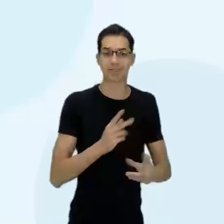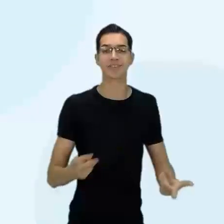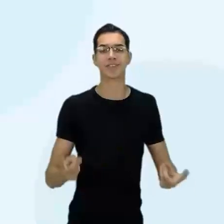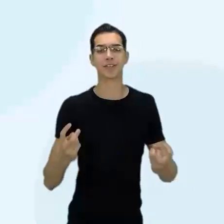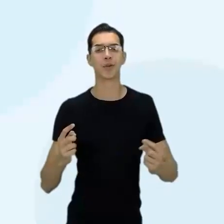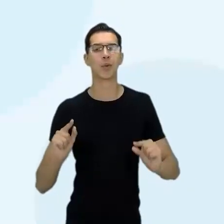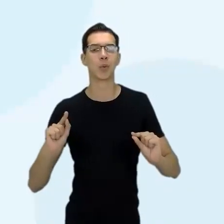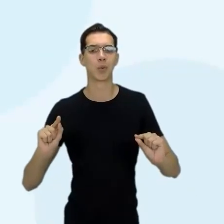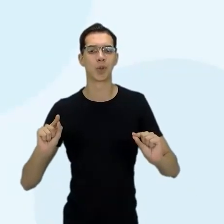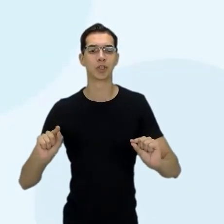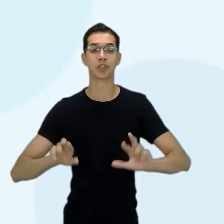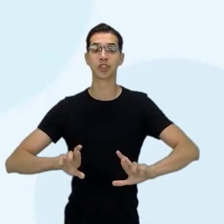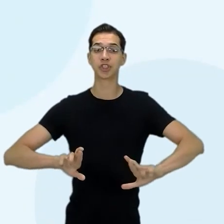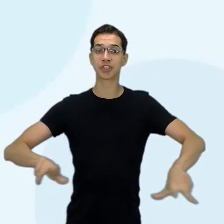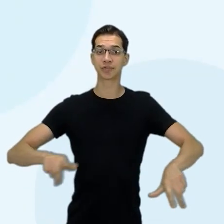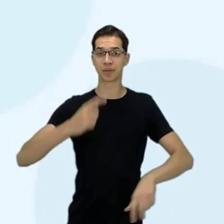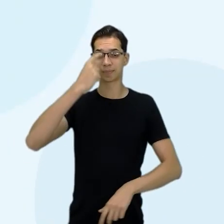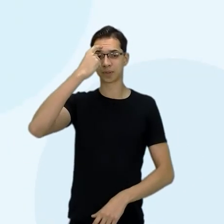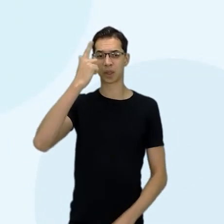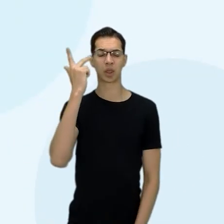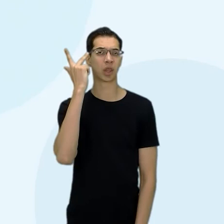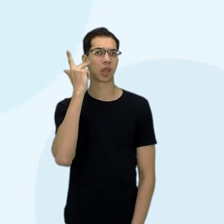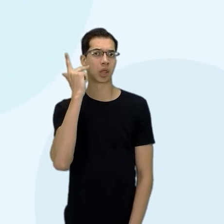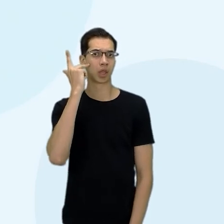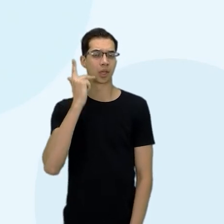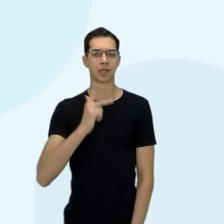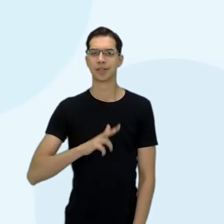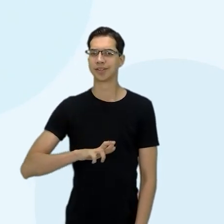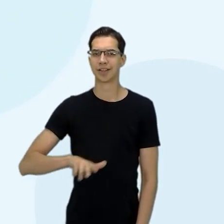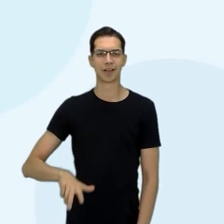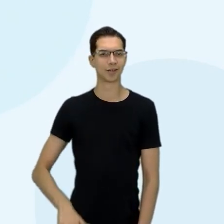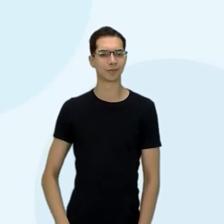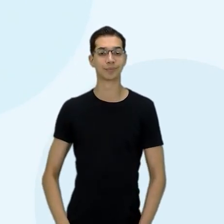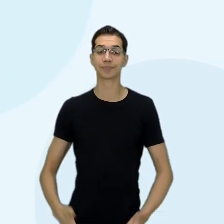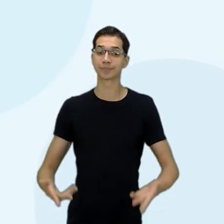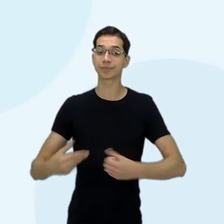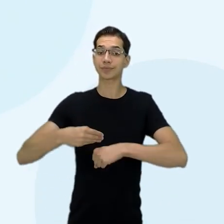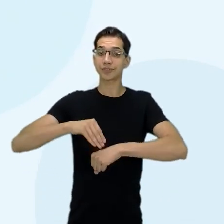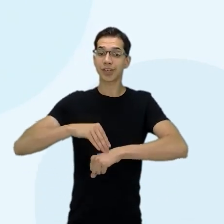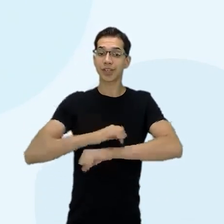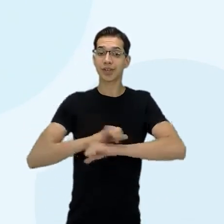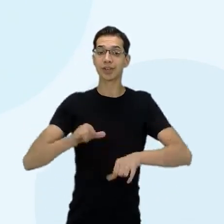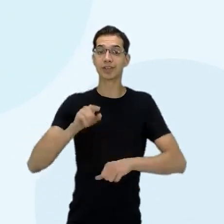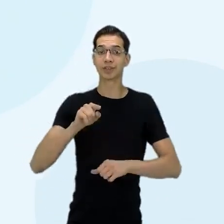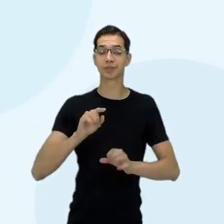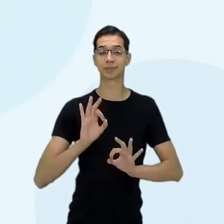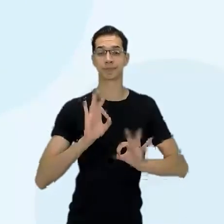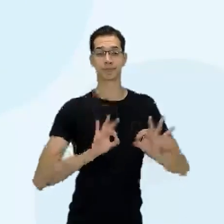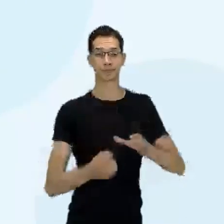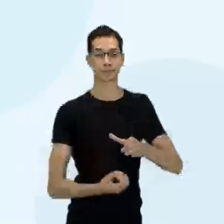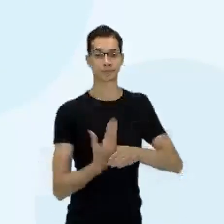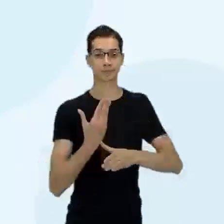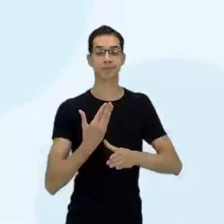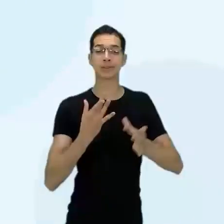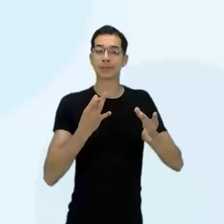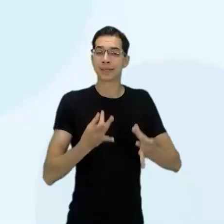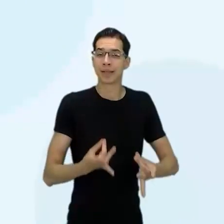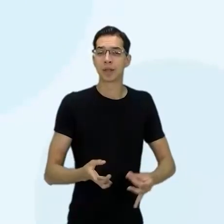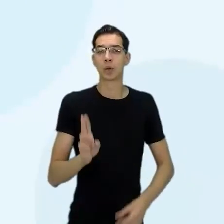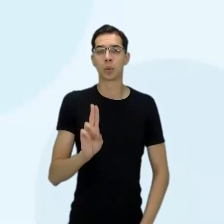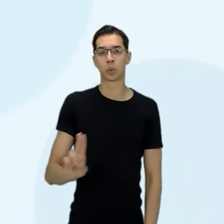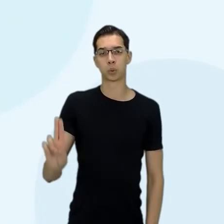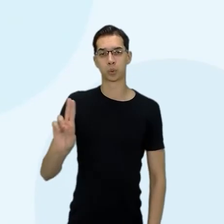ilusões e senso comum. Nossa sugestão é que você elabore um glossário com os termos utilizados e seus